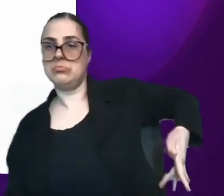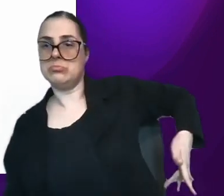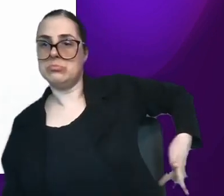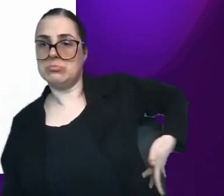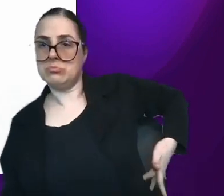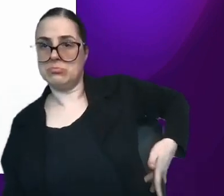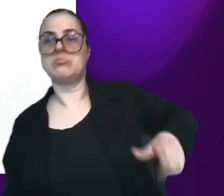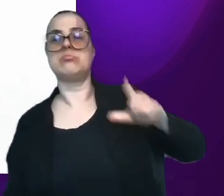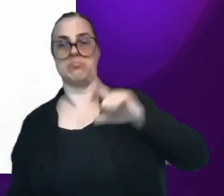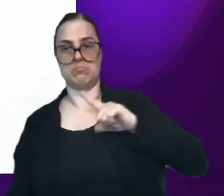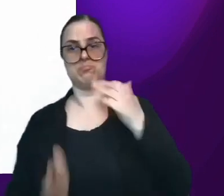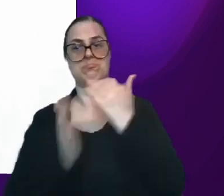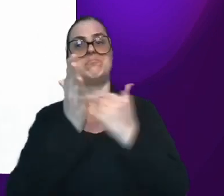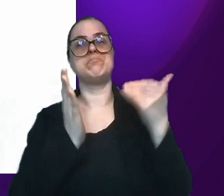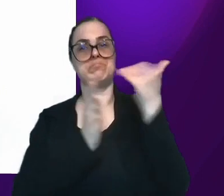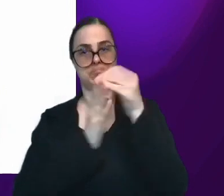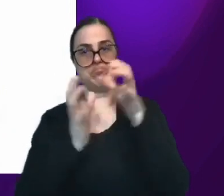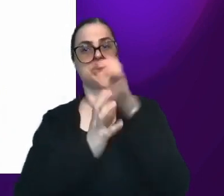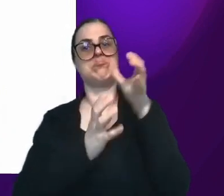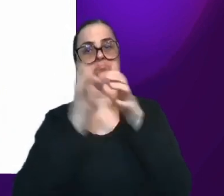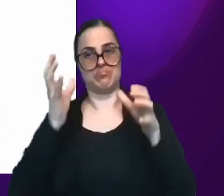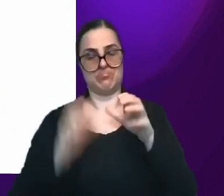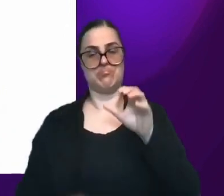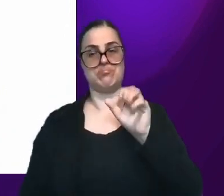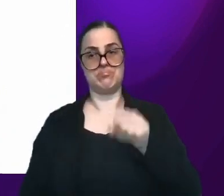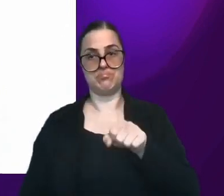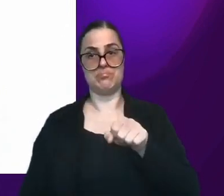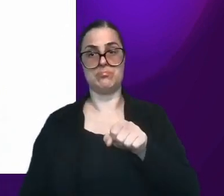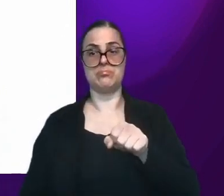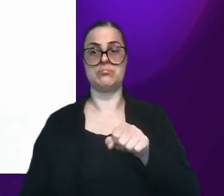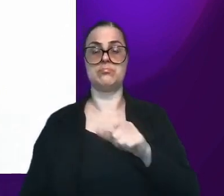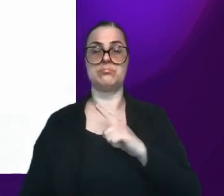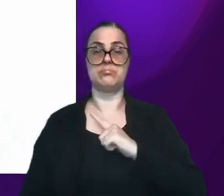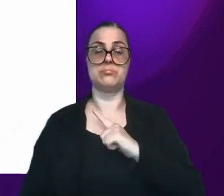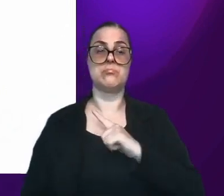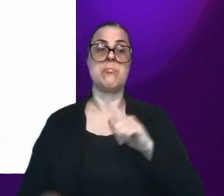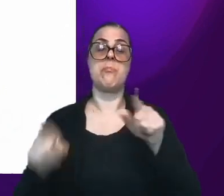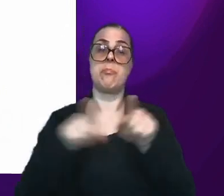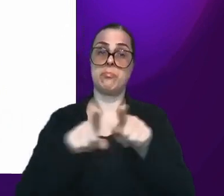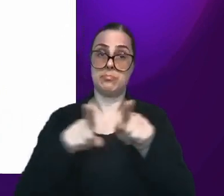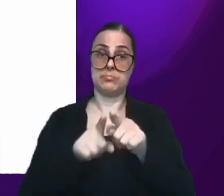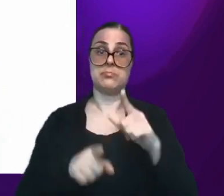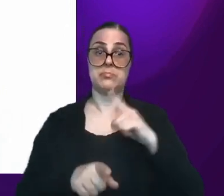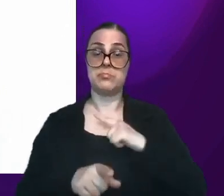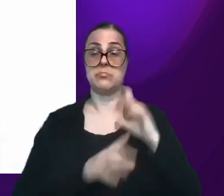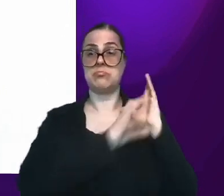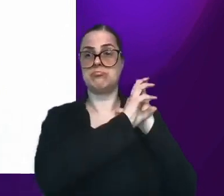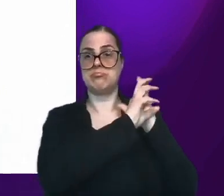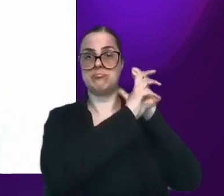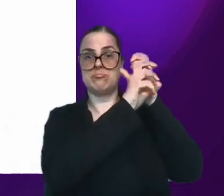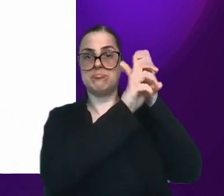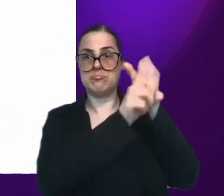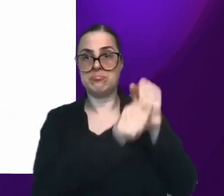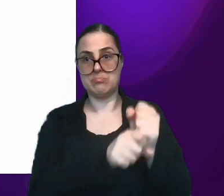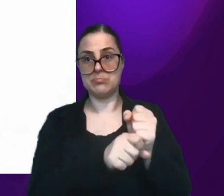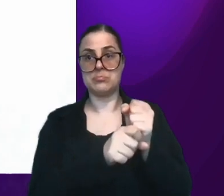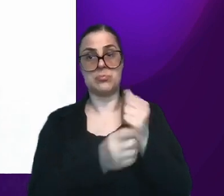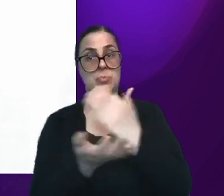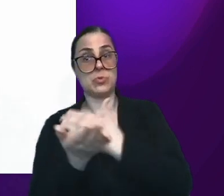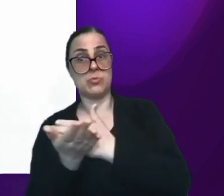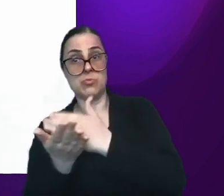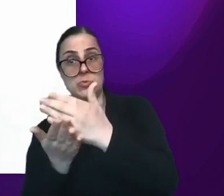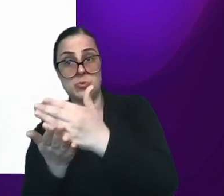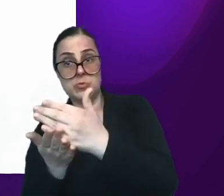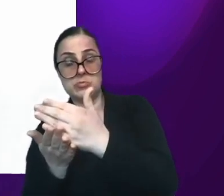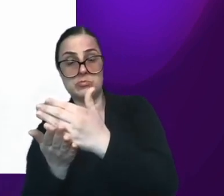cálculo, então, ele vem em função do balanço cumulativo das entradas menos as saídas, em função do